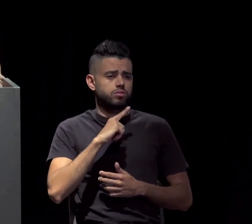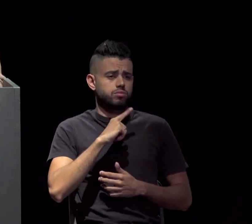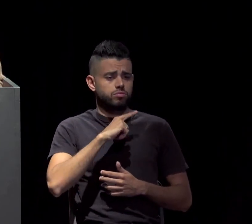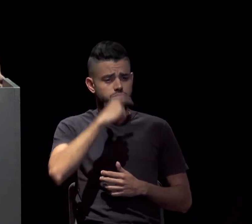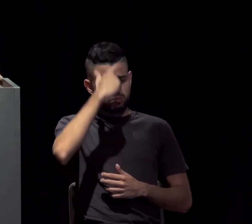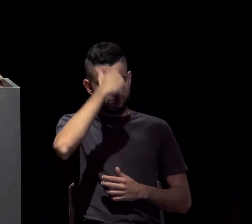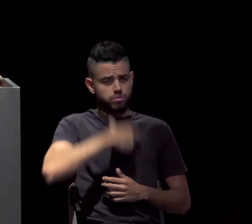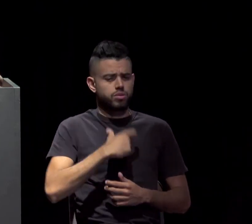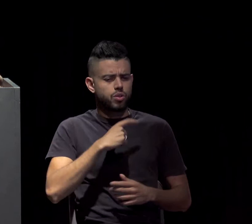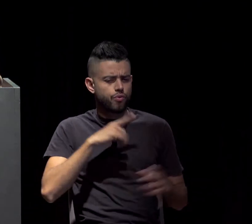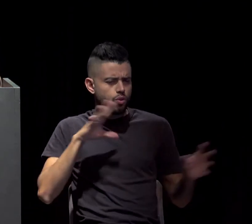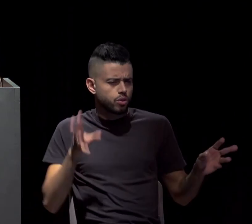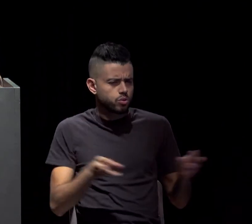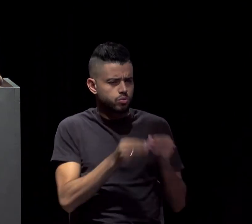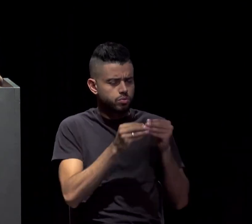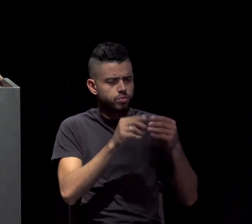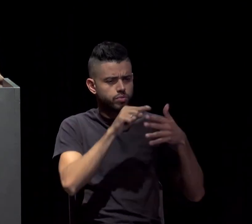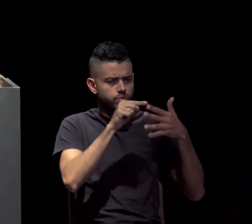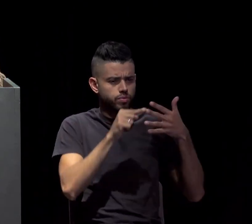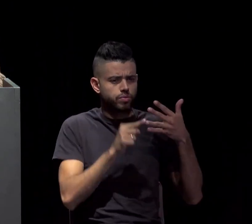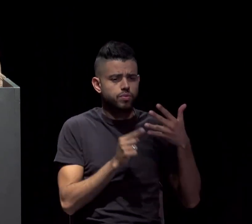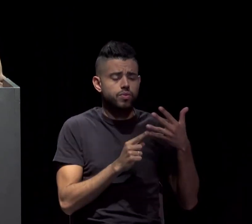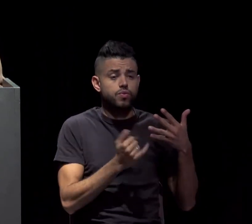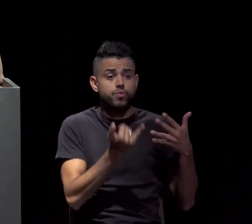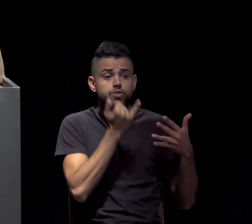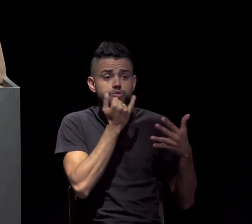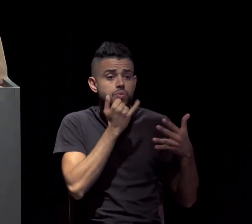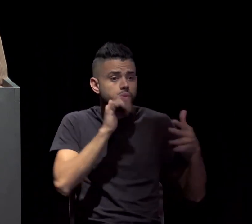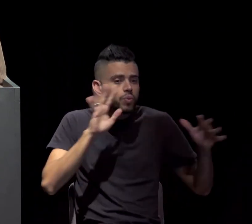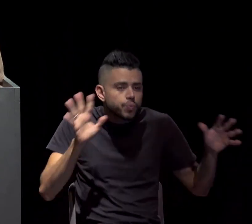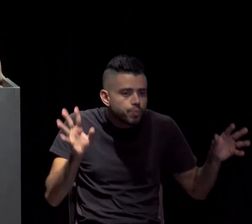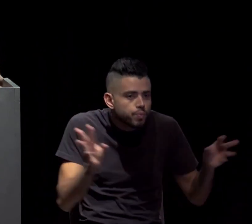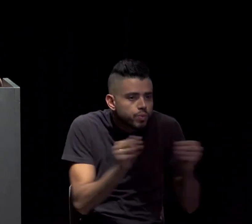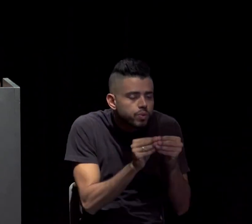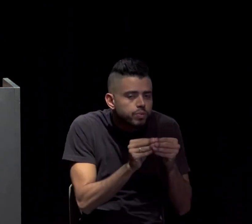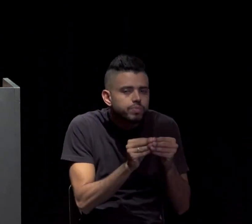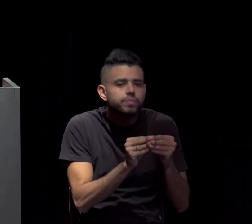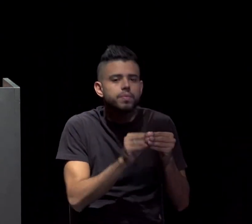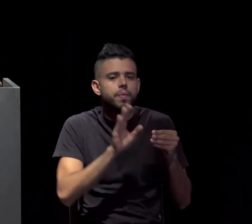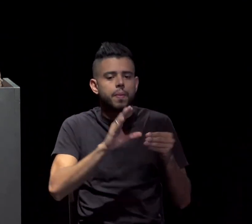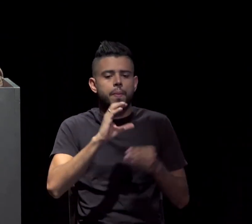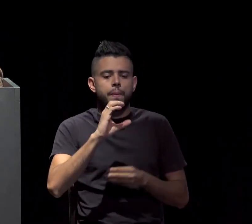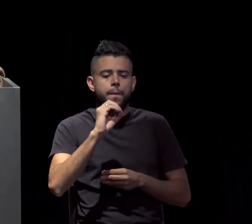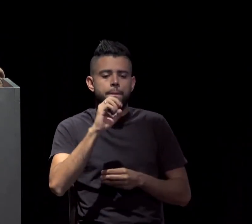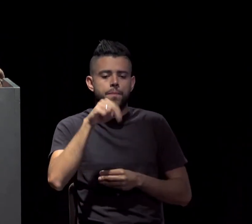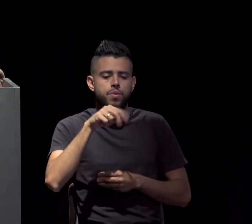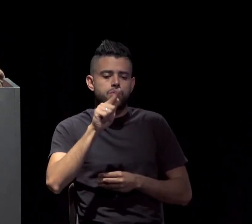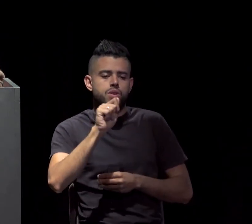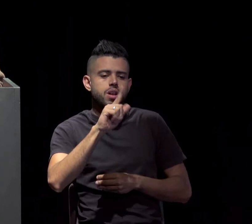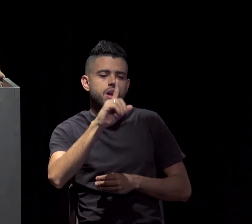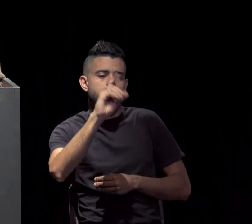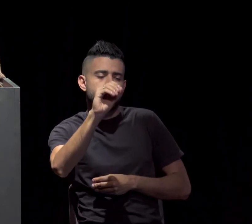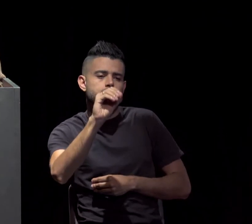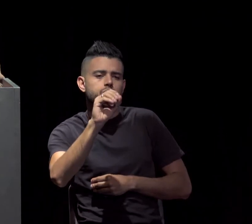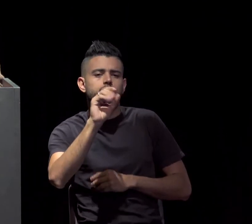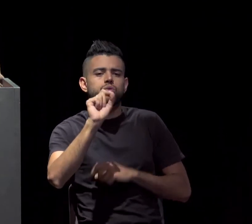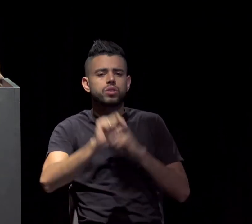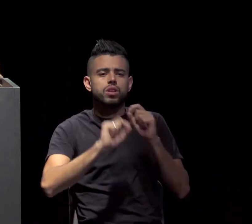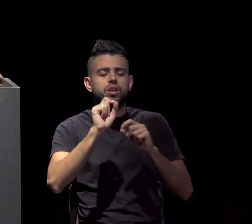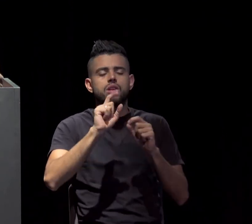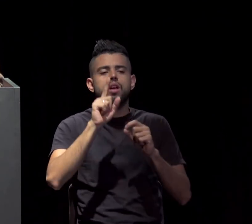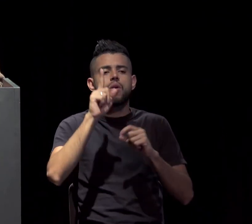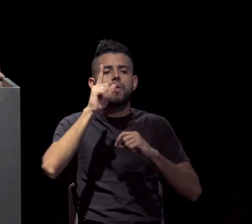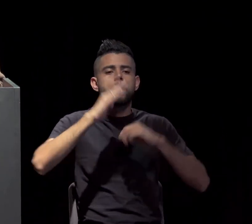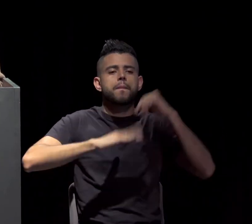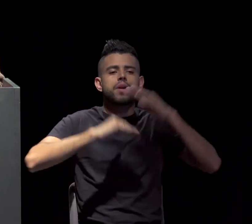que eu resumi rapidamente, e peço desculpa aos colegas por ter simplificado tanto, o Congado escapa da sua esfera de uma prática